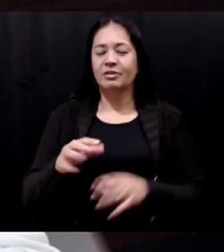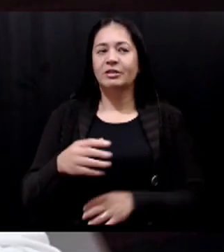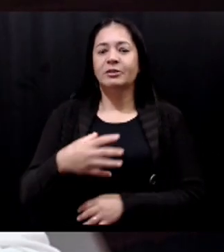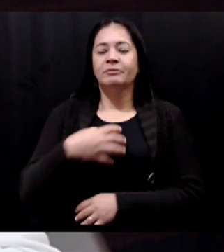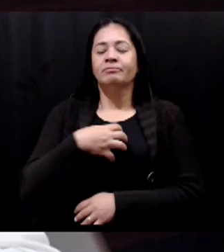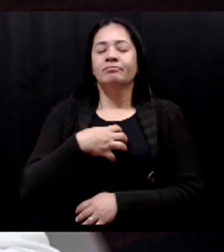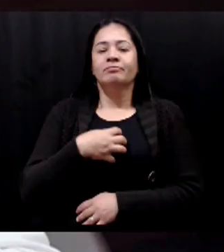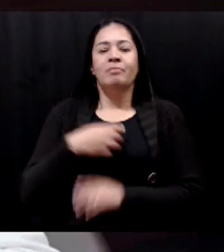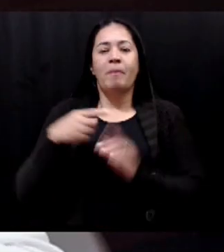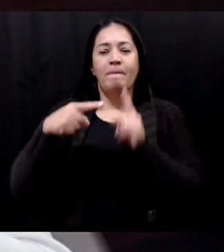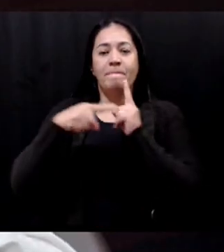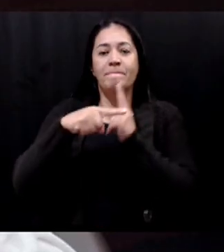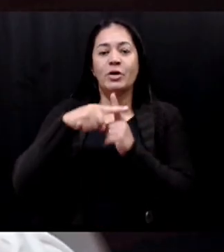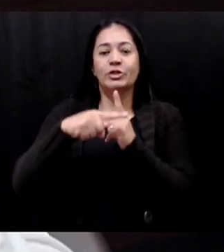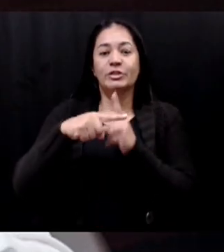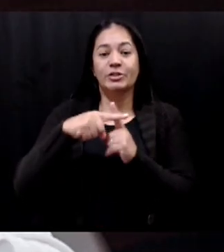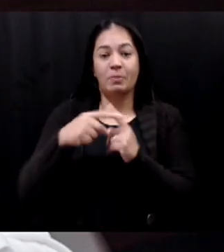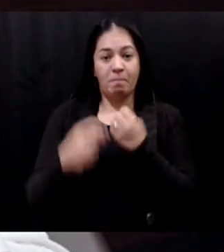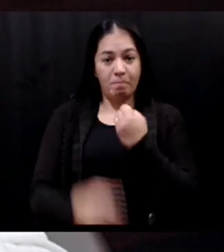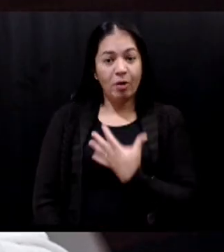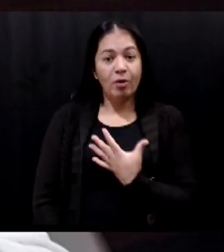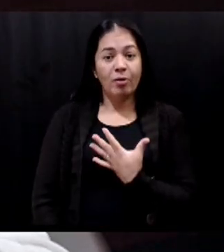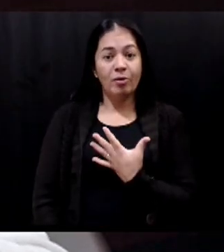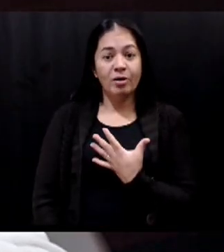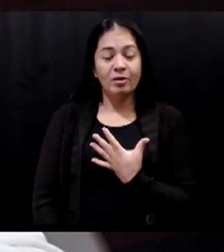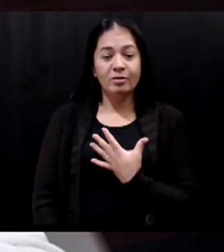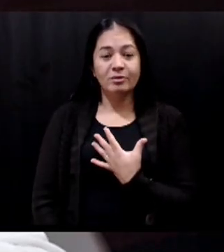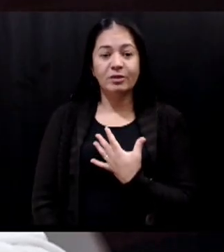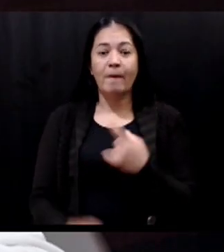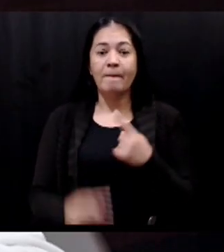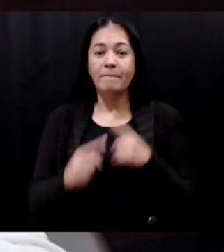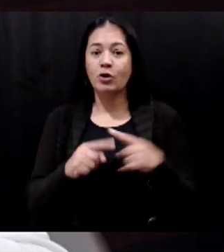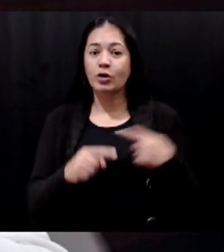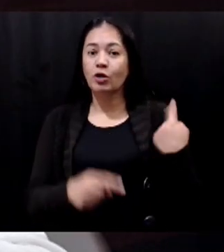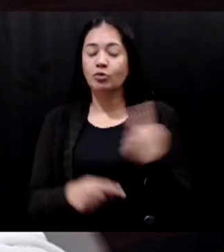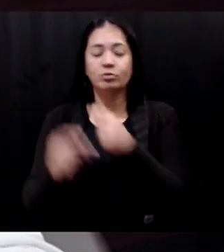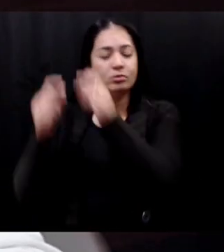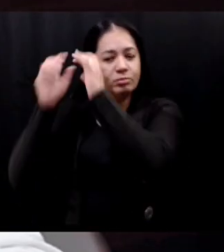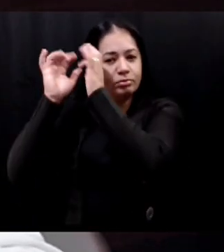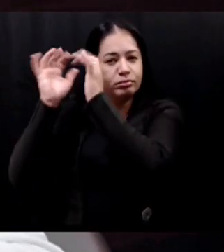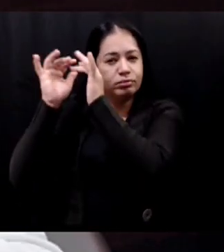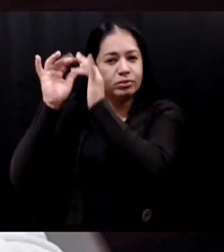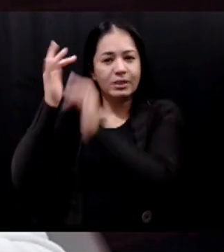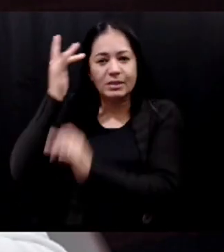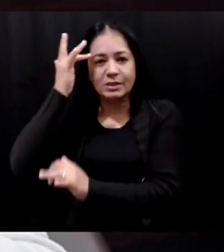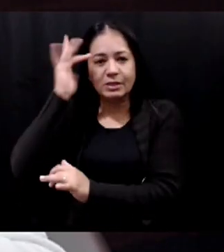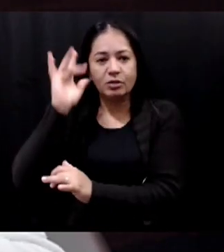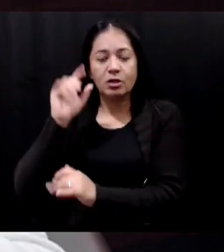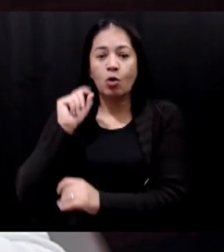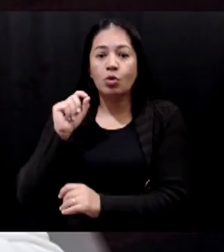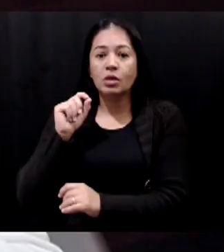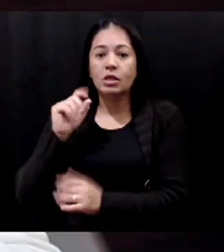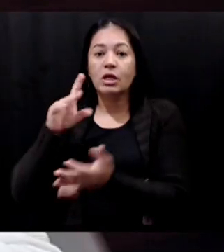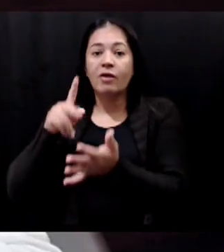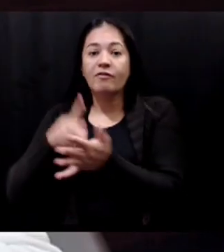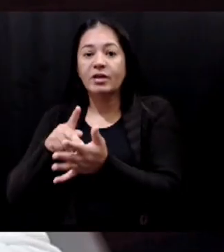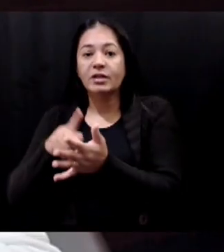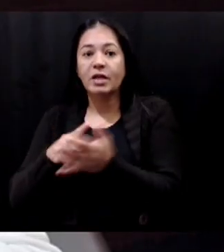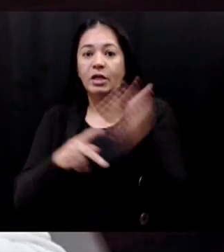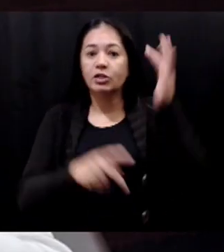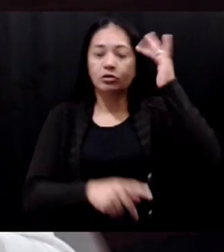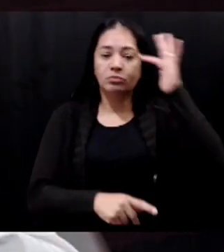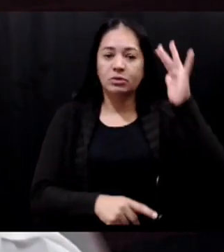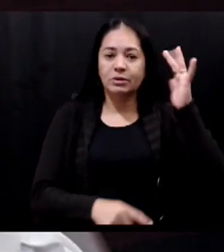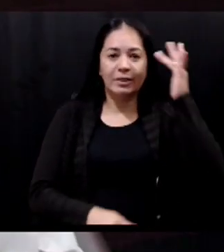positiva. Então, porque o nosso cérebro, ele não sabe distinguir o que é real do que é imaginário. Então,